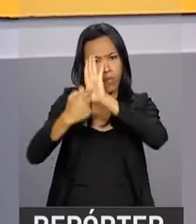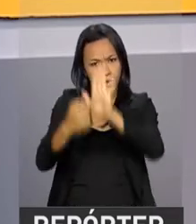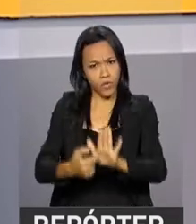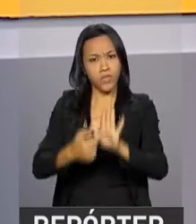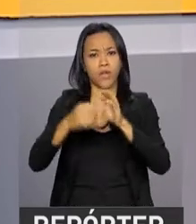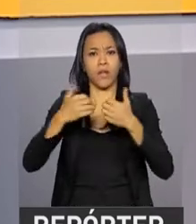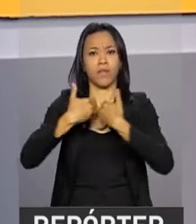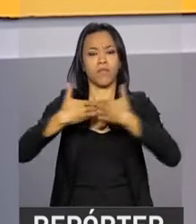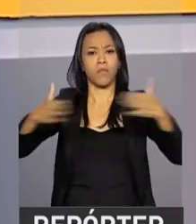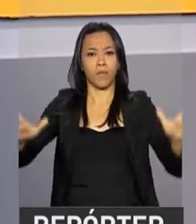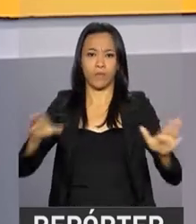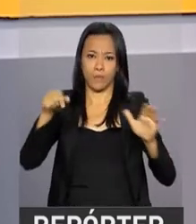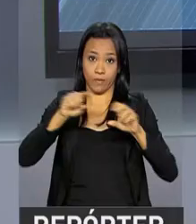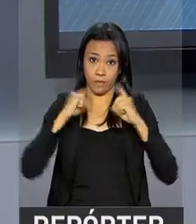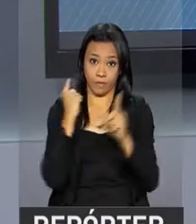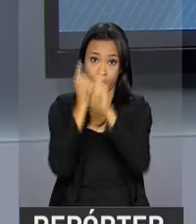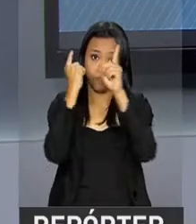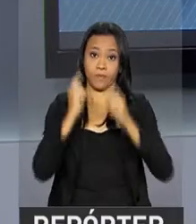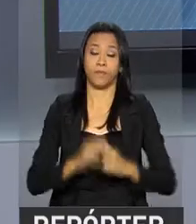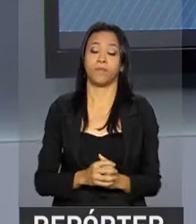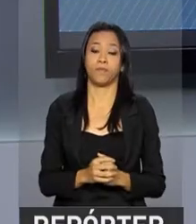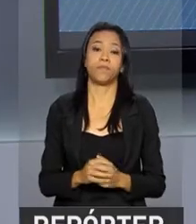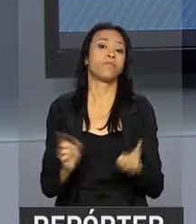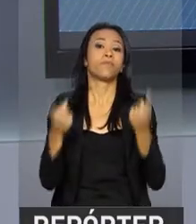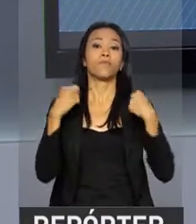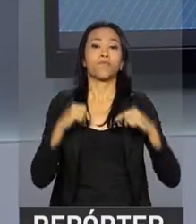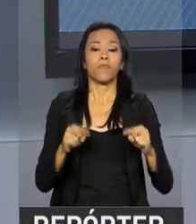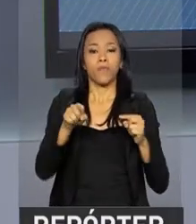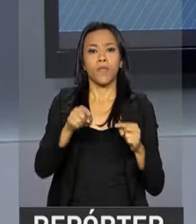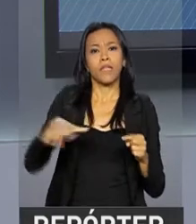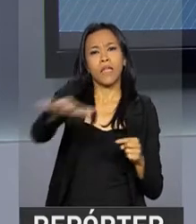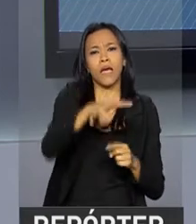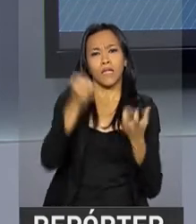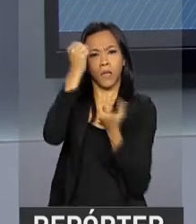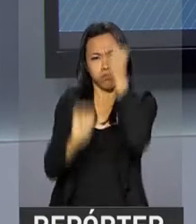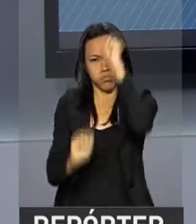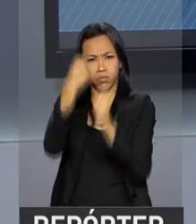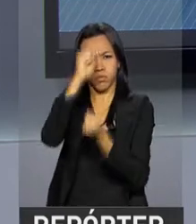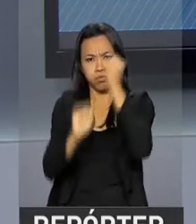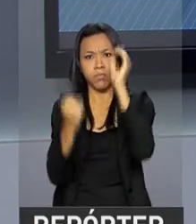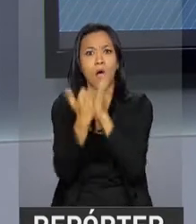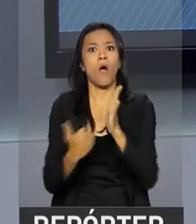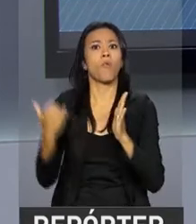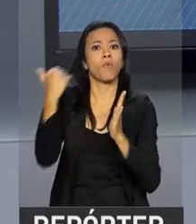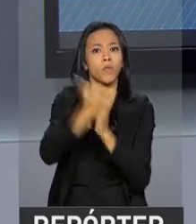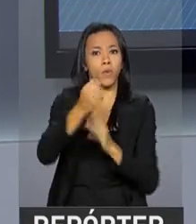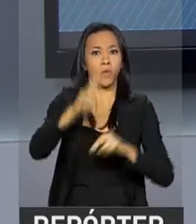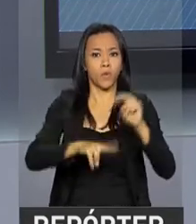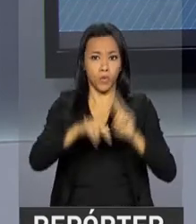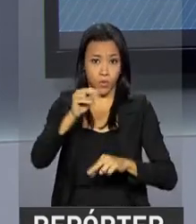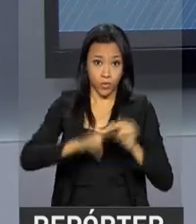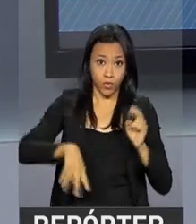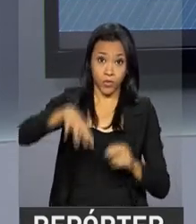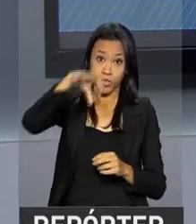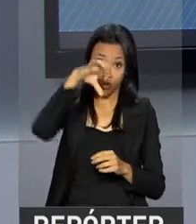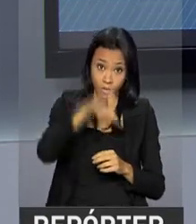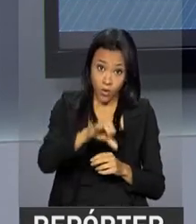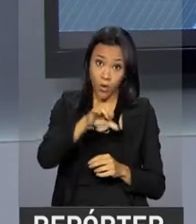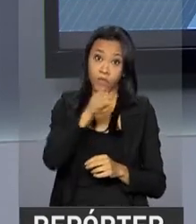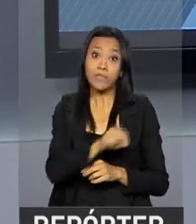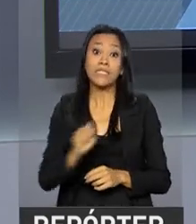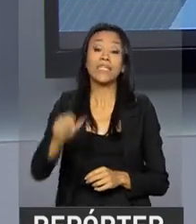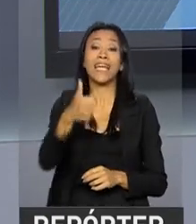abertura do evento a produção industrial cresceu em junho em nove de 14 regiões